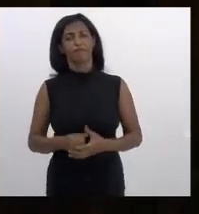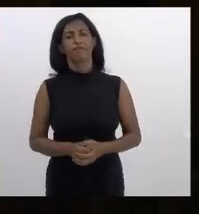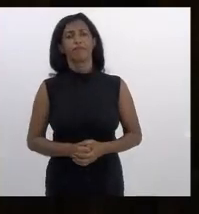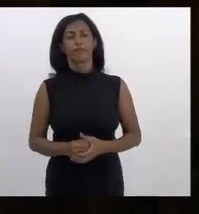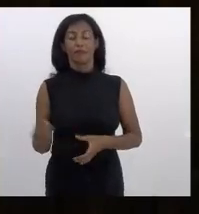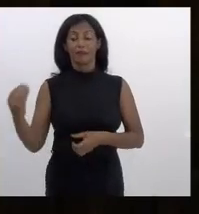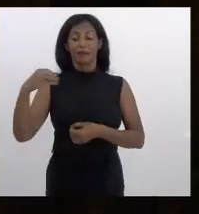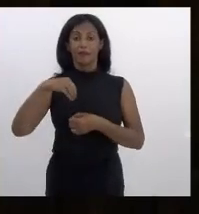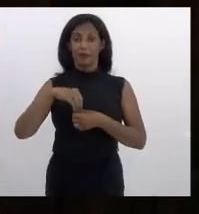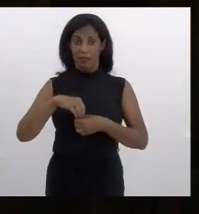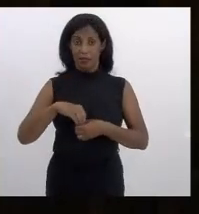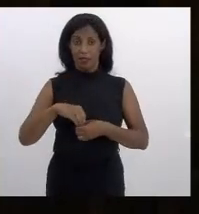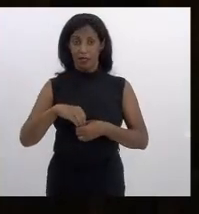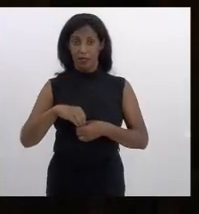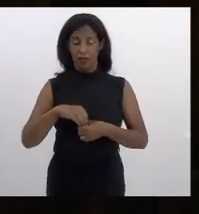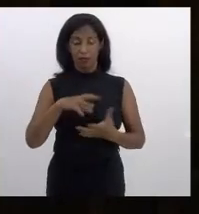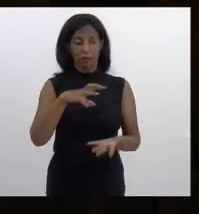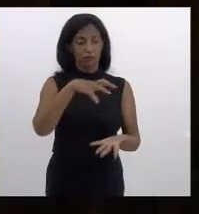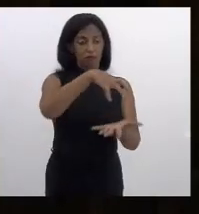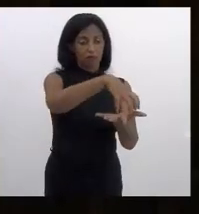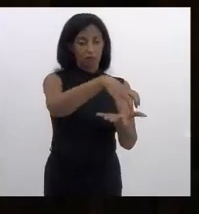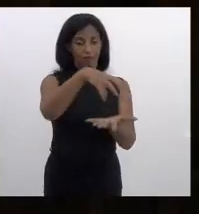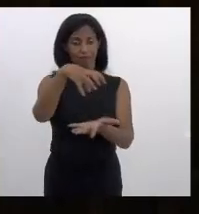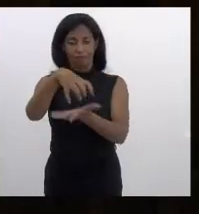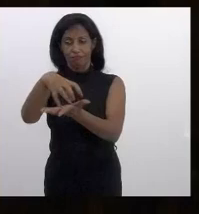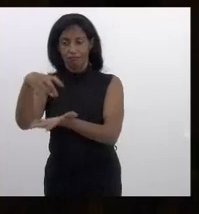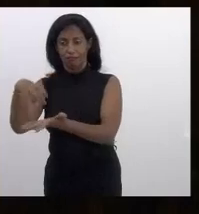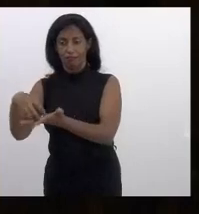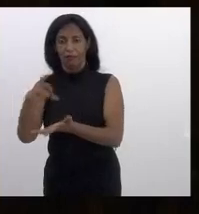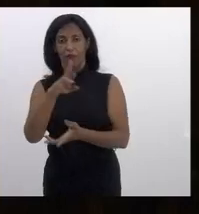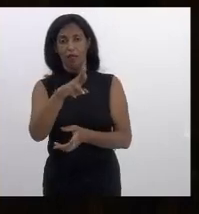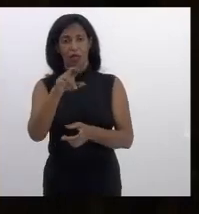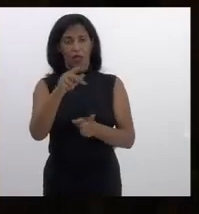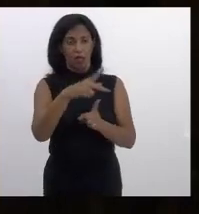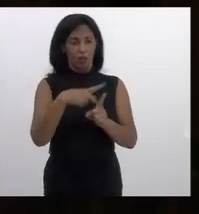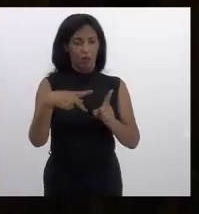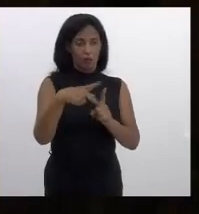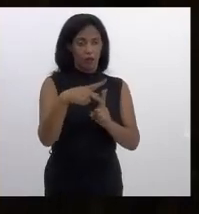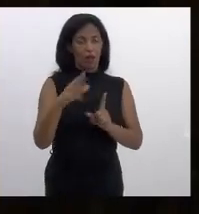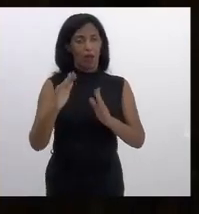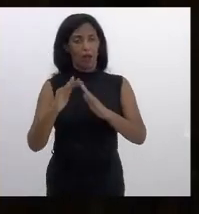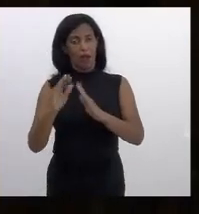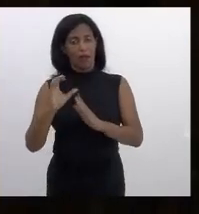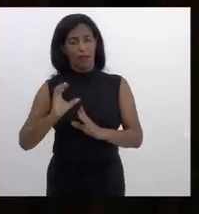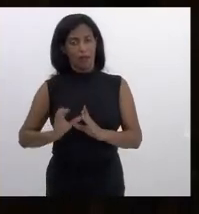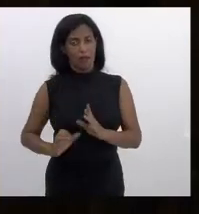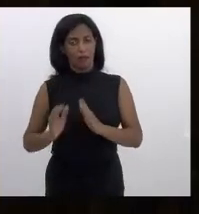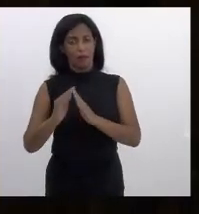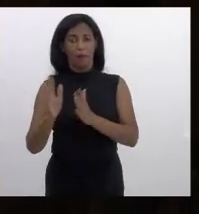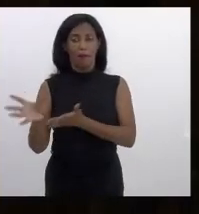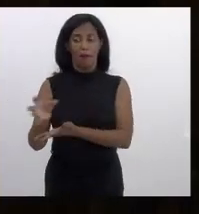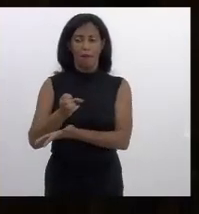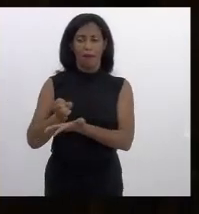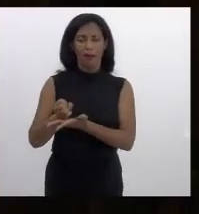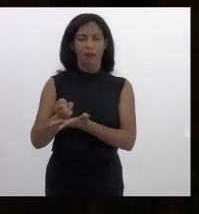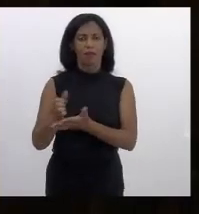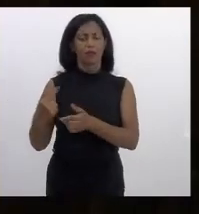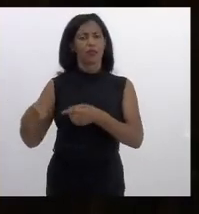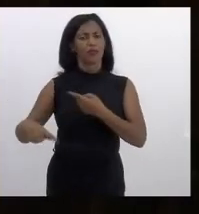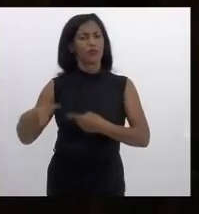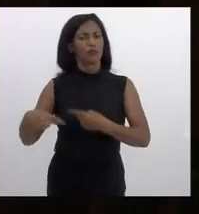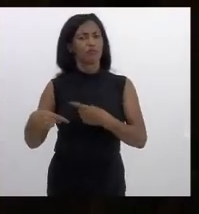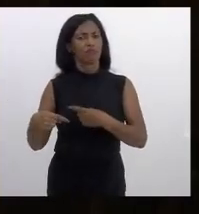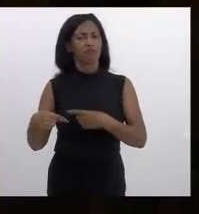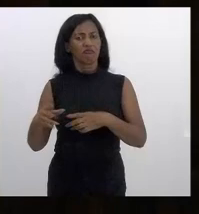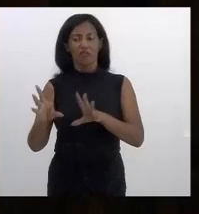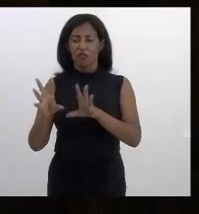dentro das corporações tá o rio previdência lá ajudou a Casa Civil ajudou mas isso basicamente foi discutido